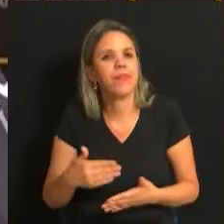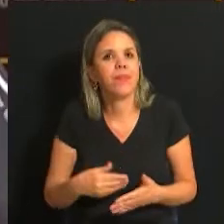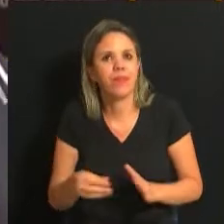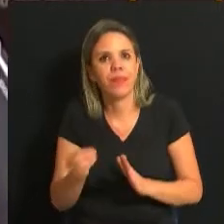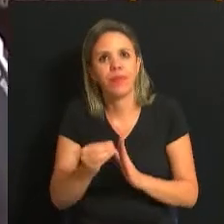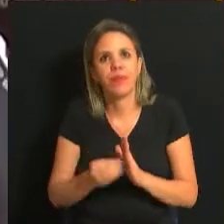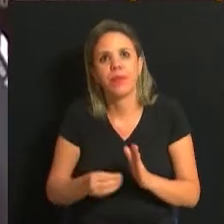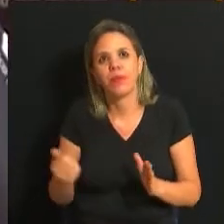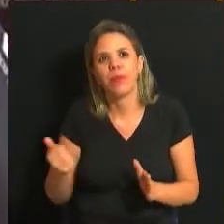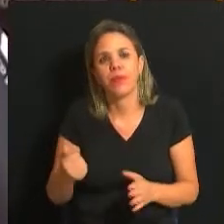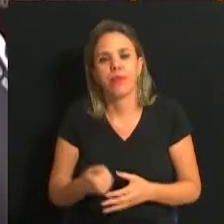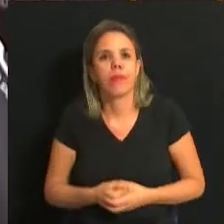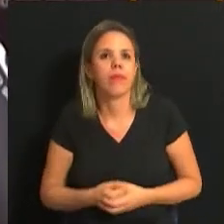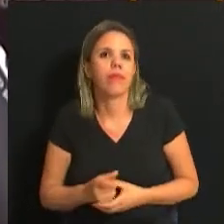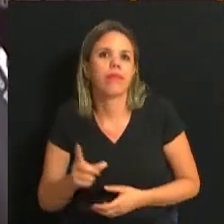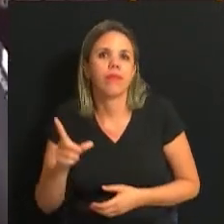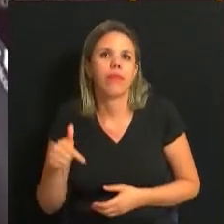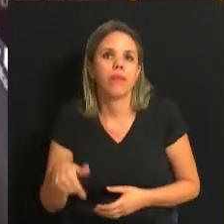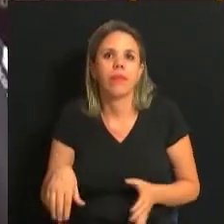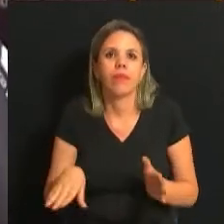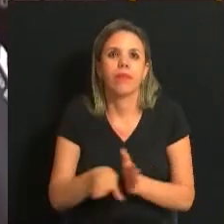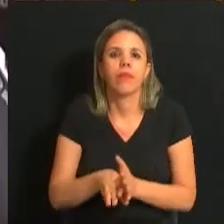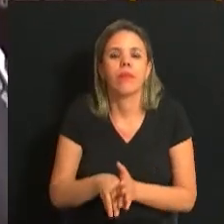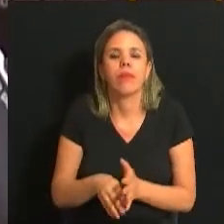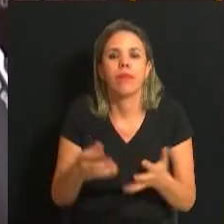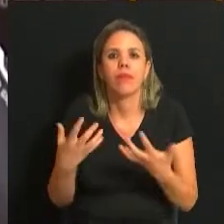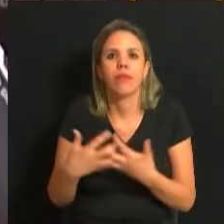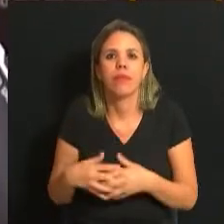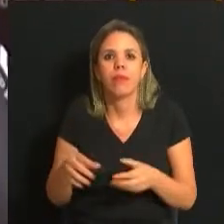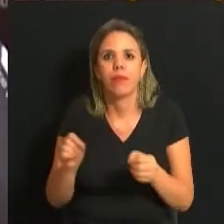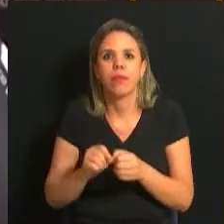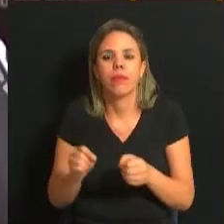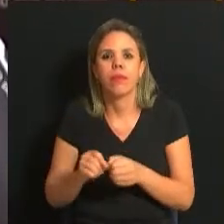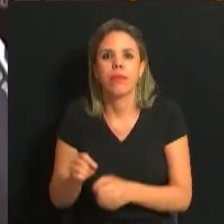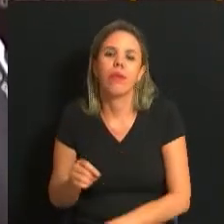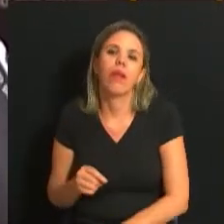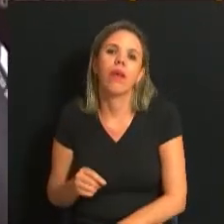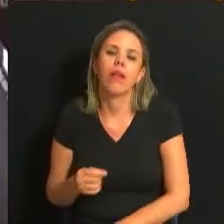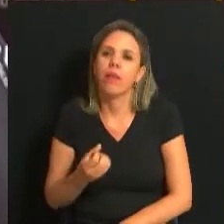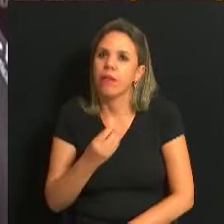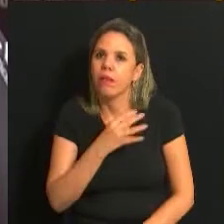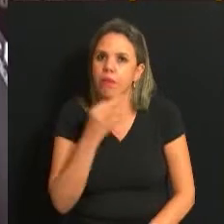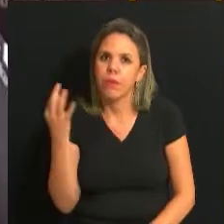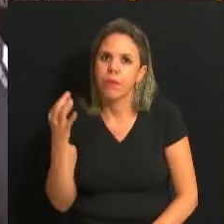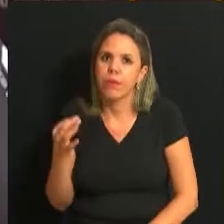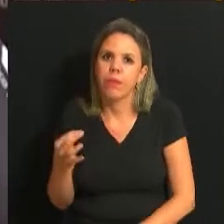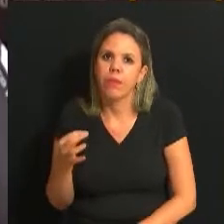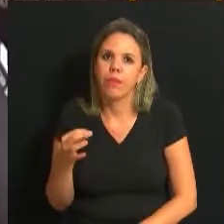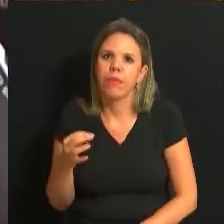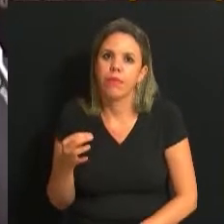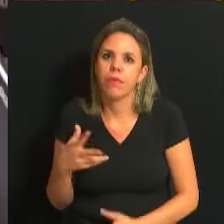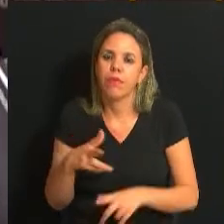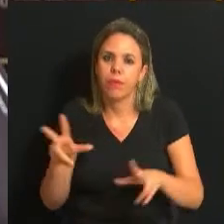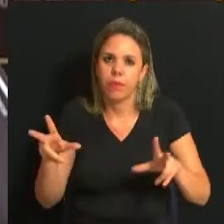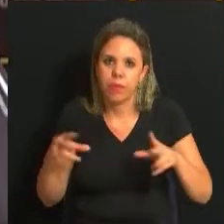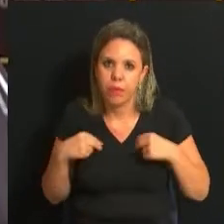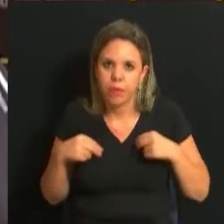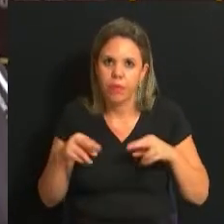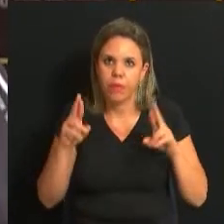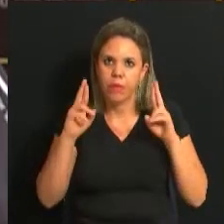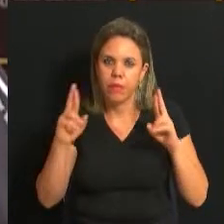primeiro, depois chegar ali nas cabeças ali pra gente fazer um ano muito bom, que o Polo merece todo esse respeito que tem